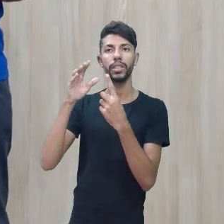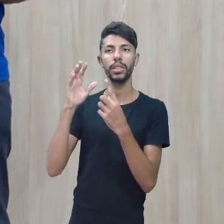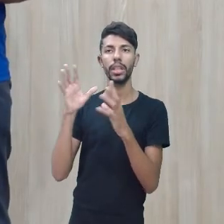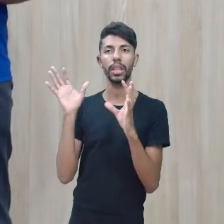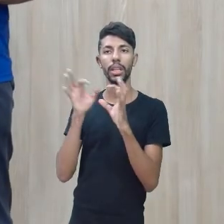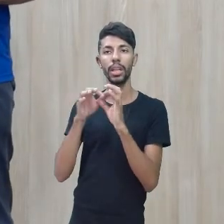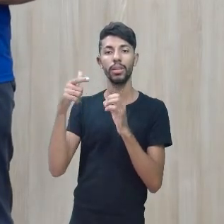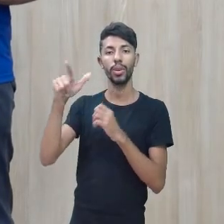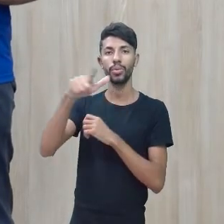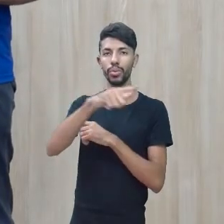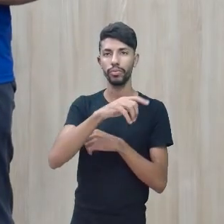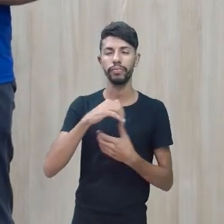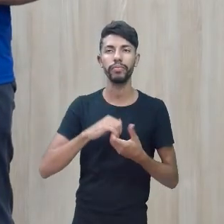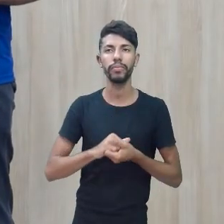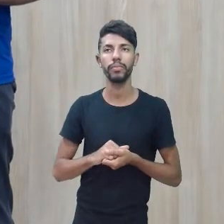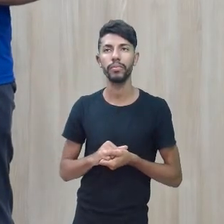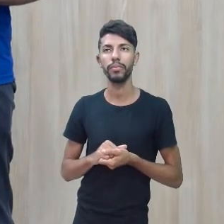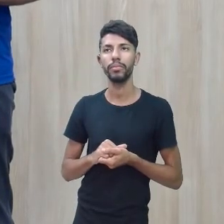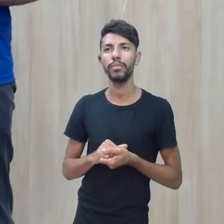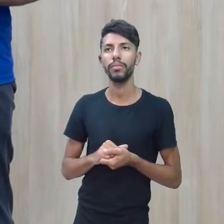aos demais.